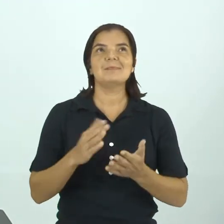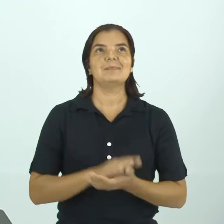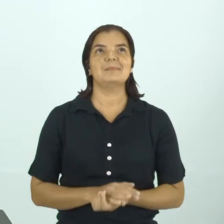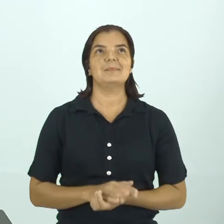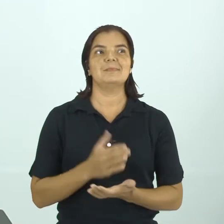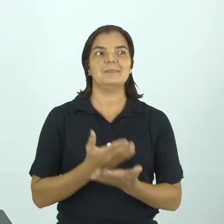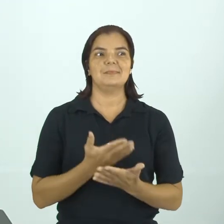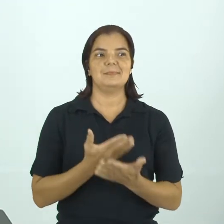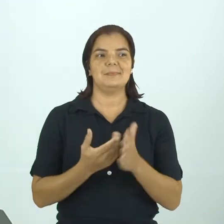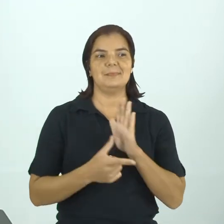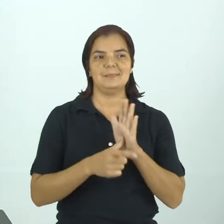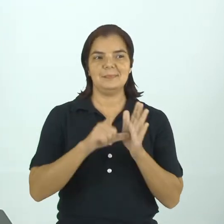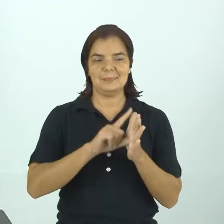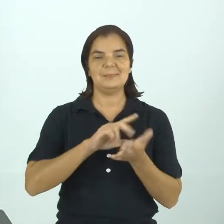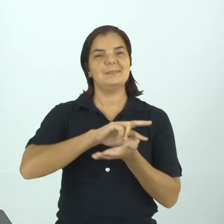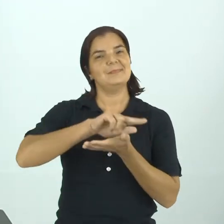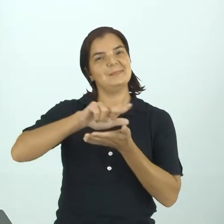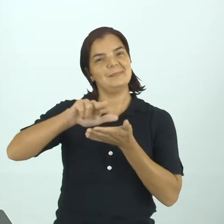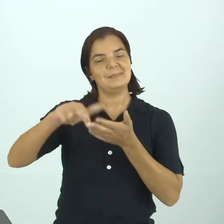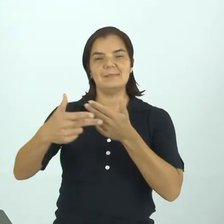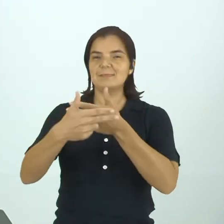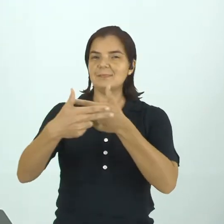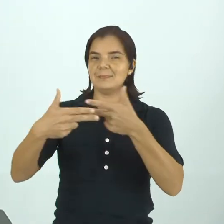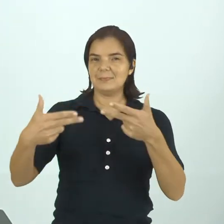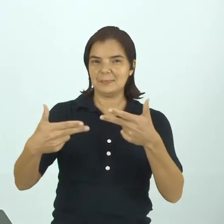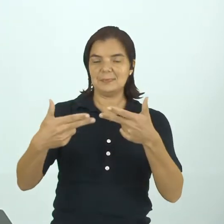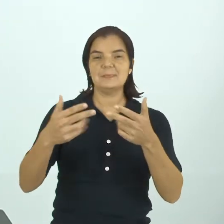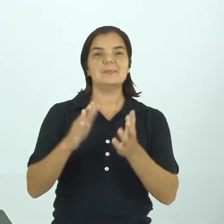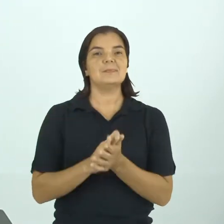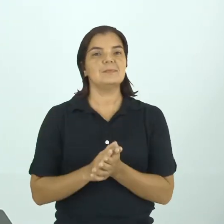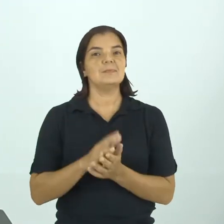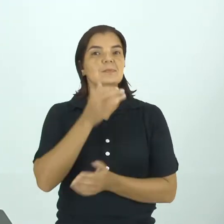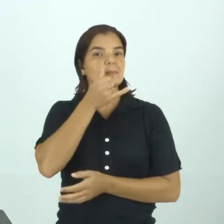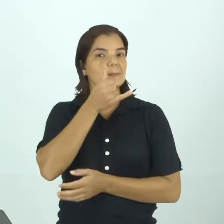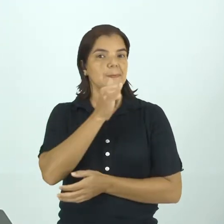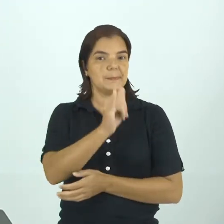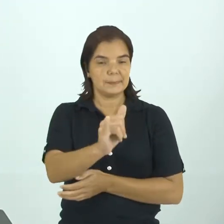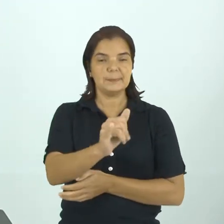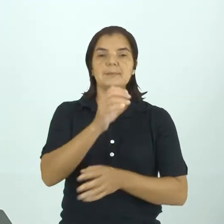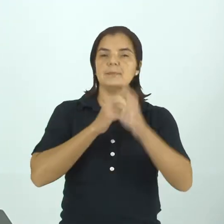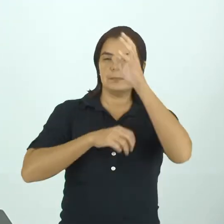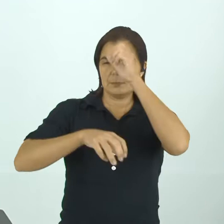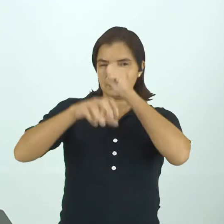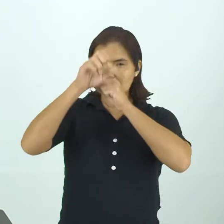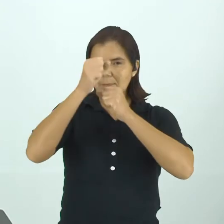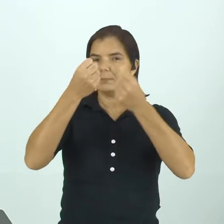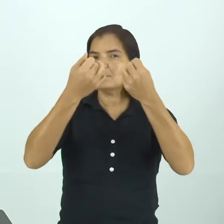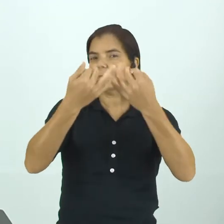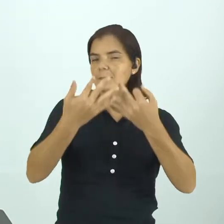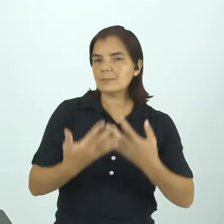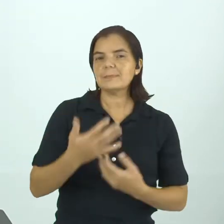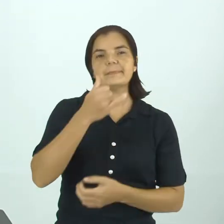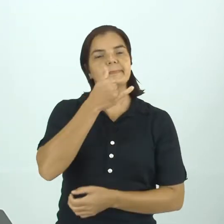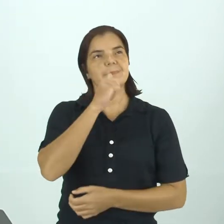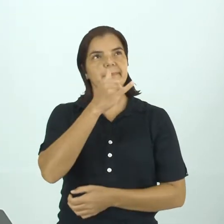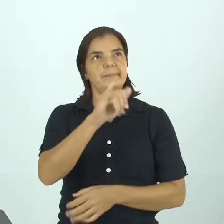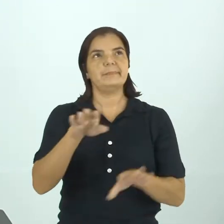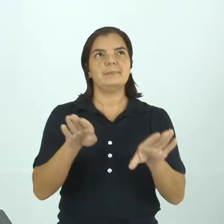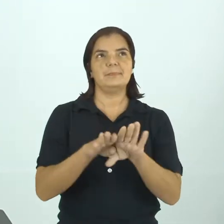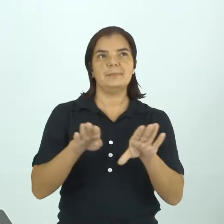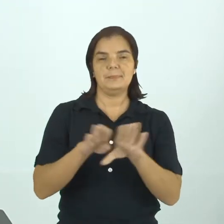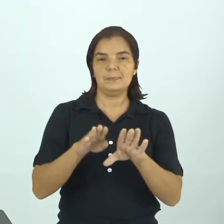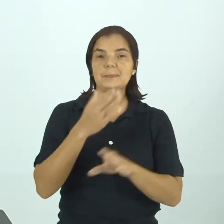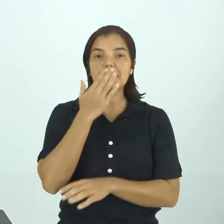aula anterior, nós aprendemos várias coisas sobre energia, aprendemos o conceito de energia, aprendemos